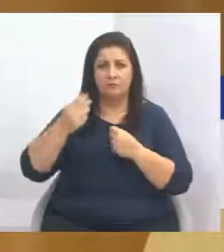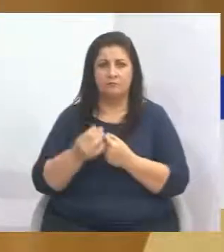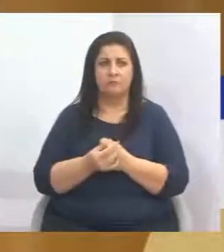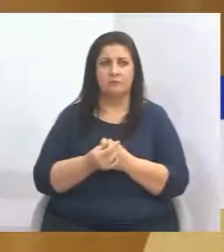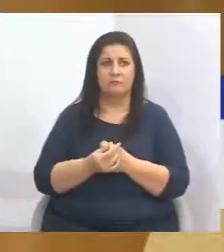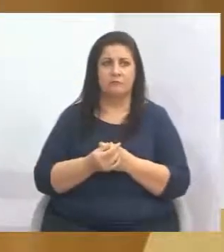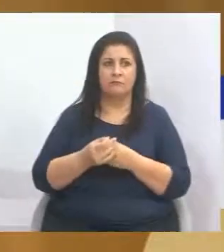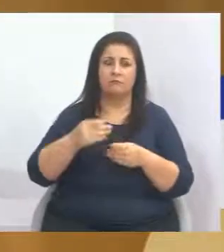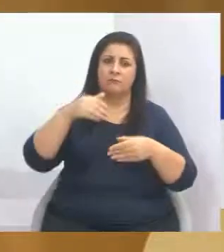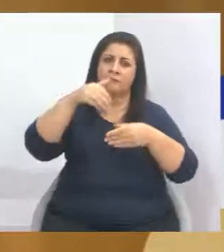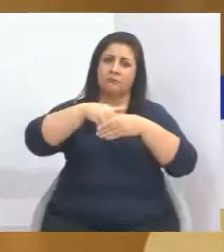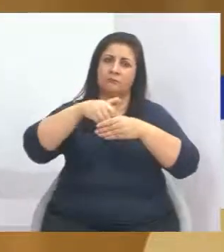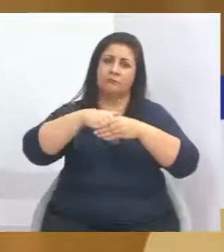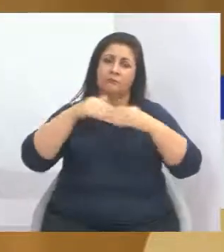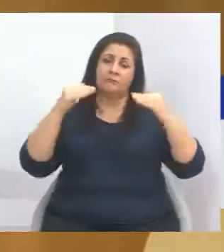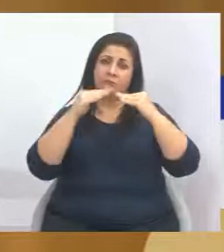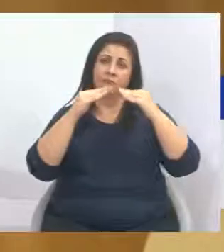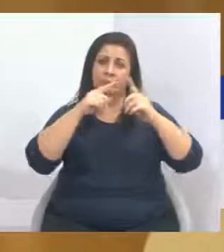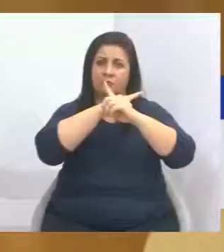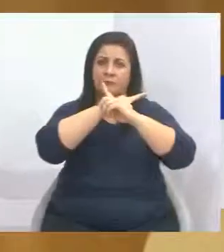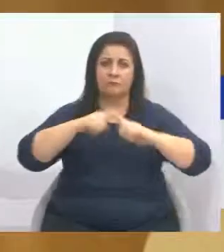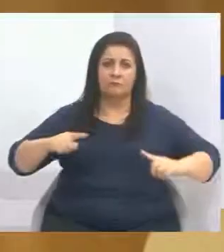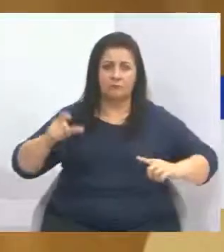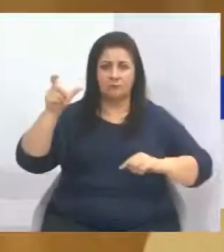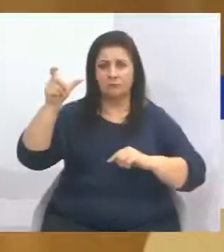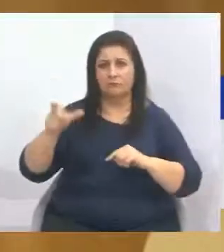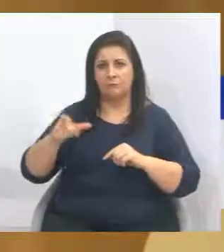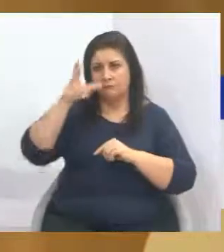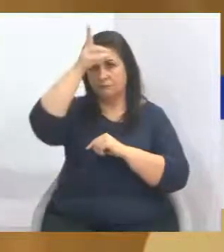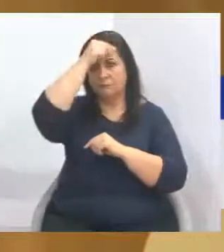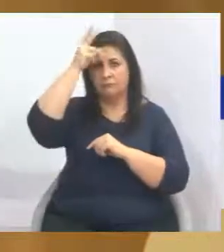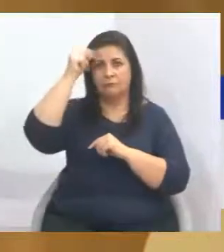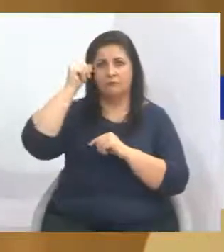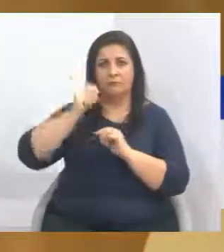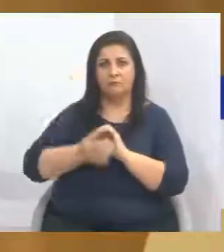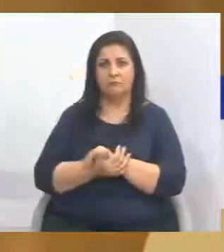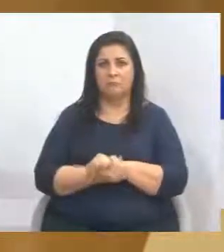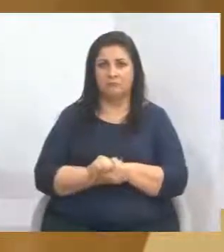que votem favoravelmente ao veto do prefeito municipal.